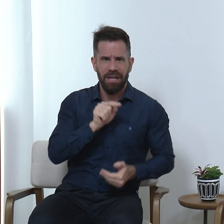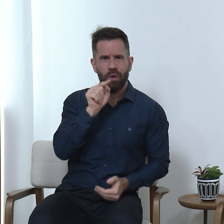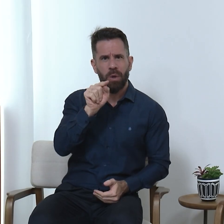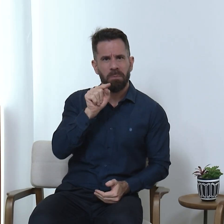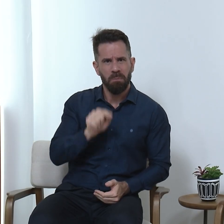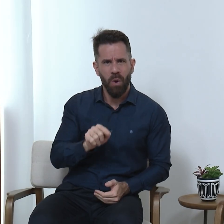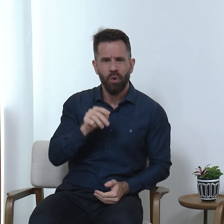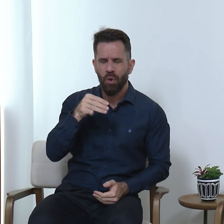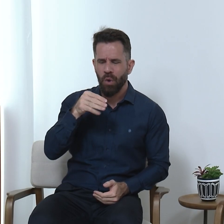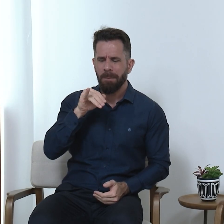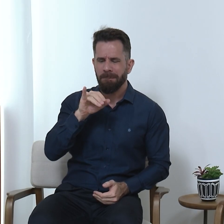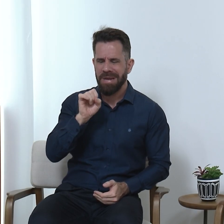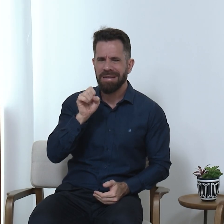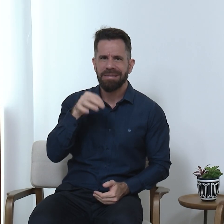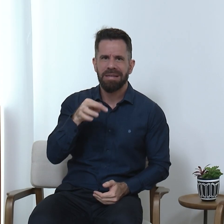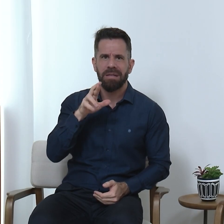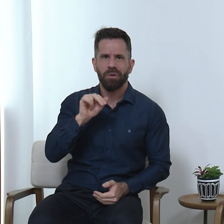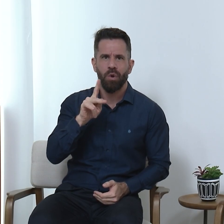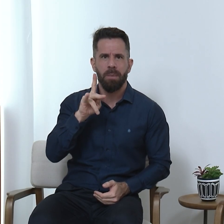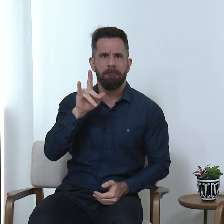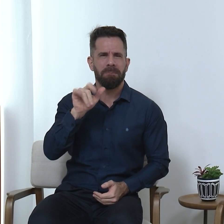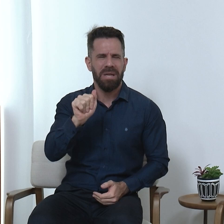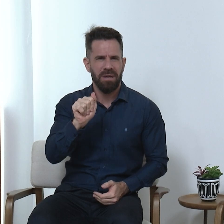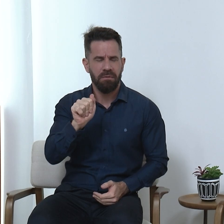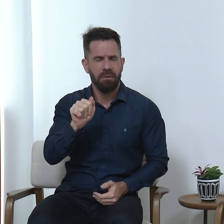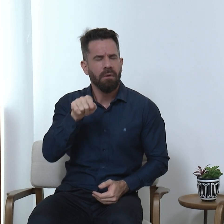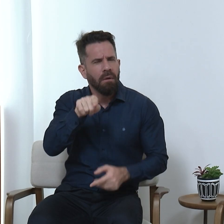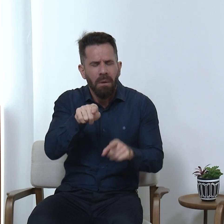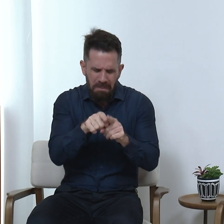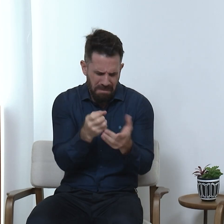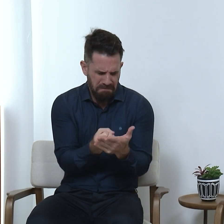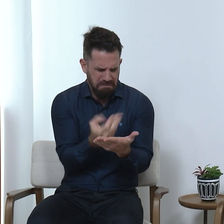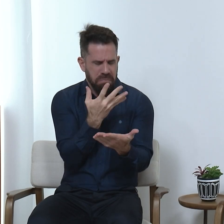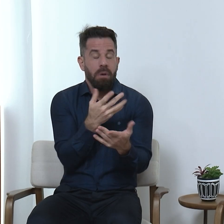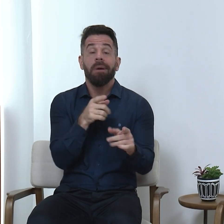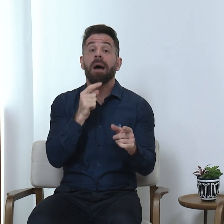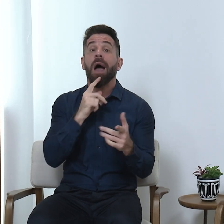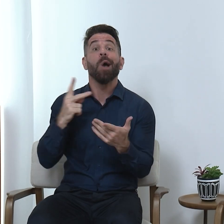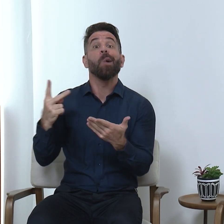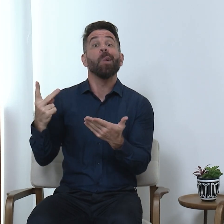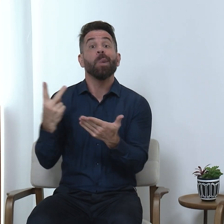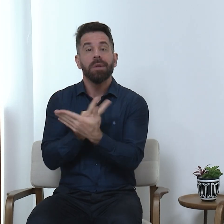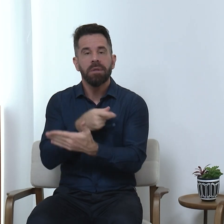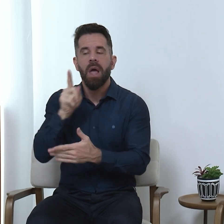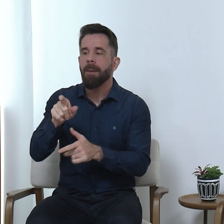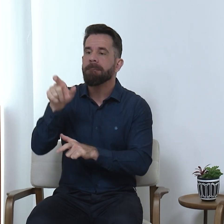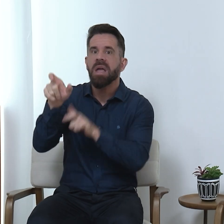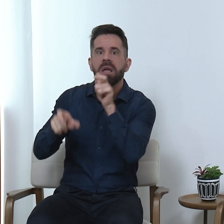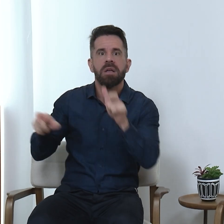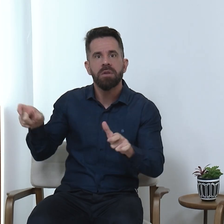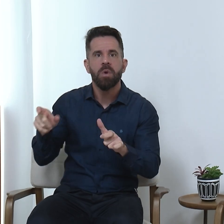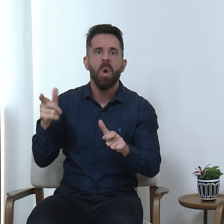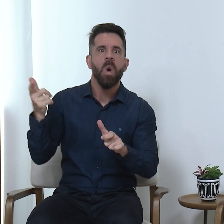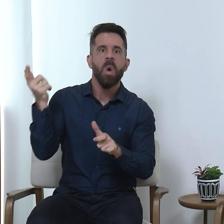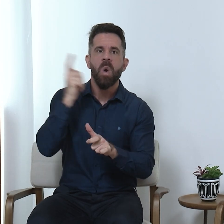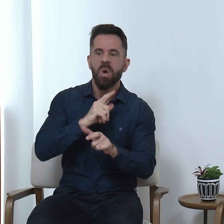misantropia. Esse alerta foi emitido depois de uma invasão hacker dos sistemas da Defesa Civil e chamou a